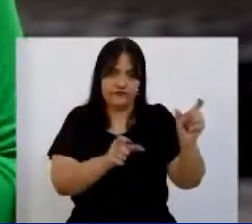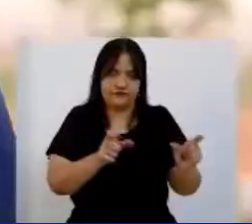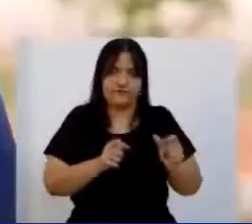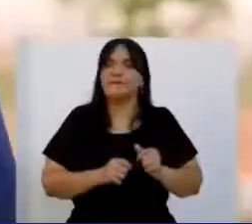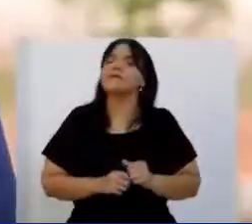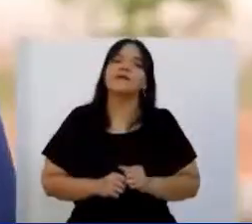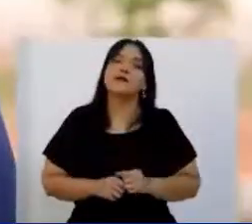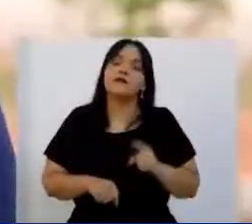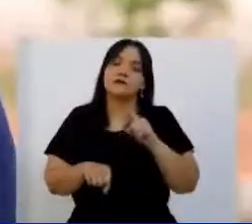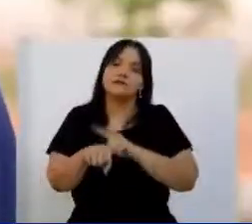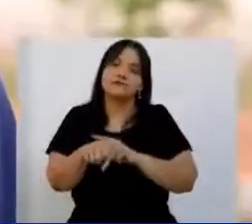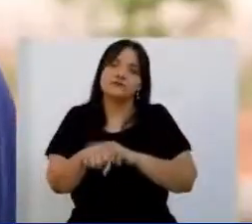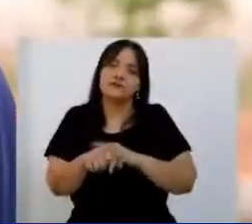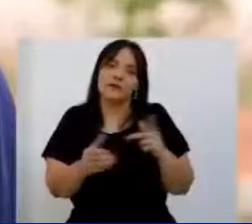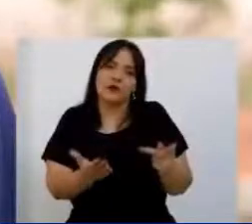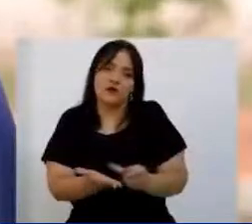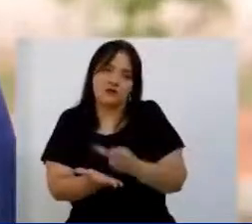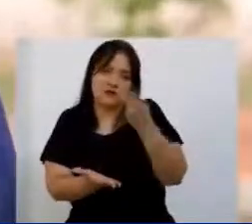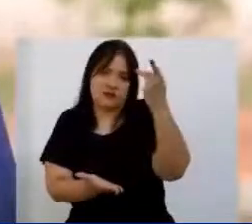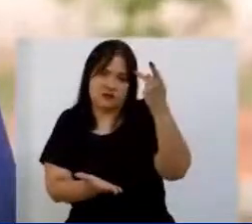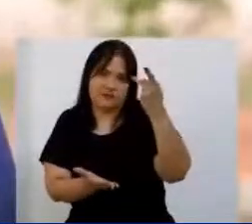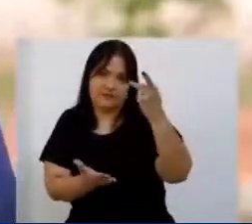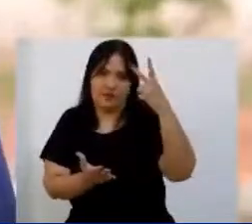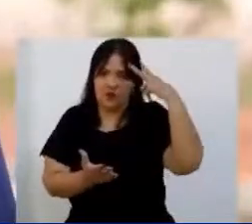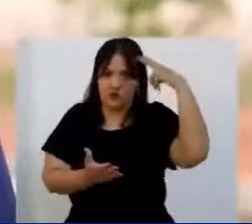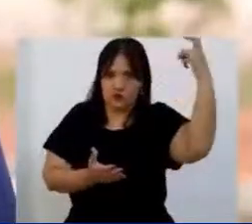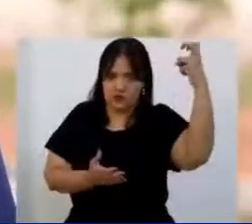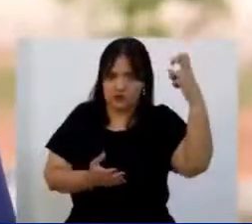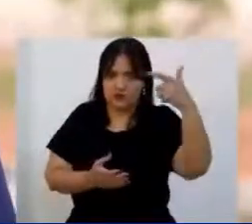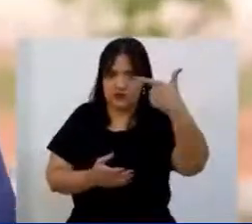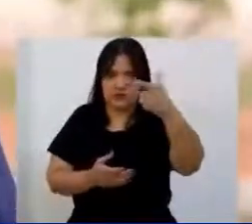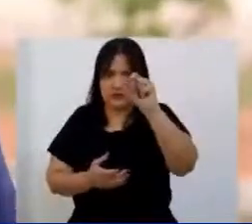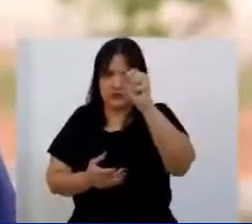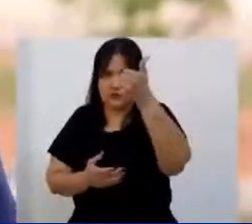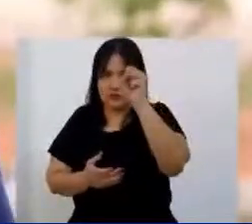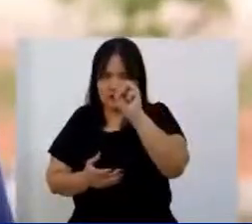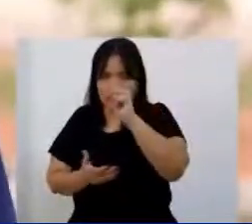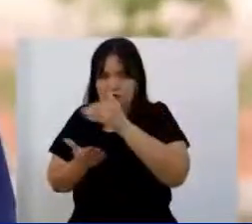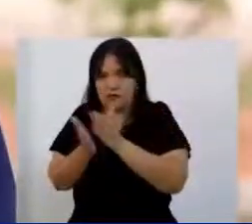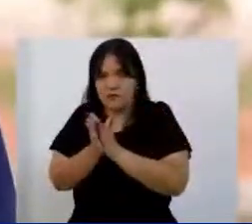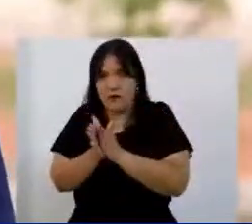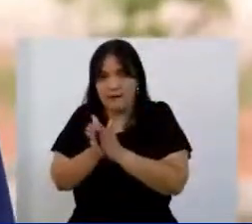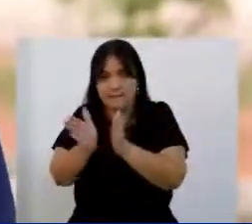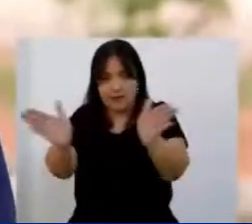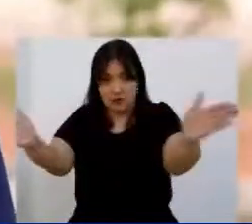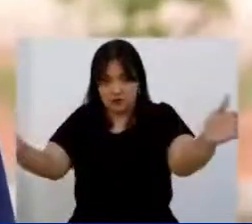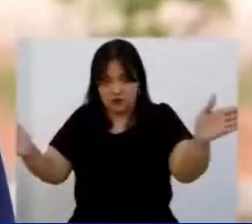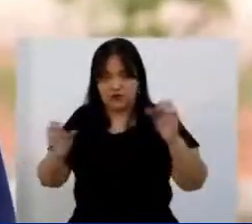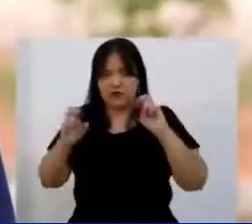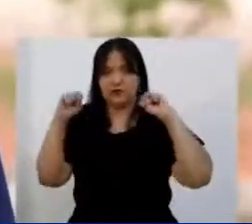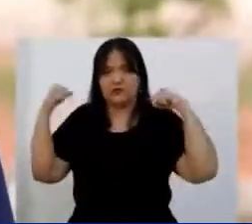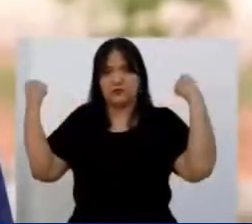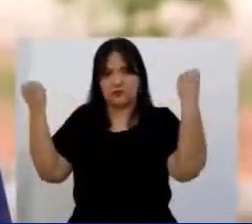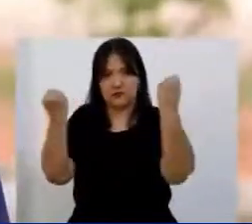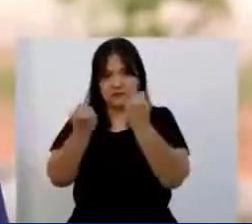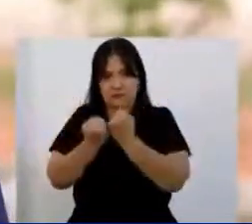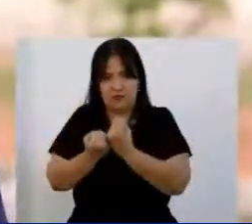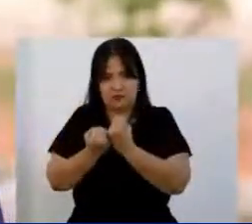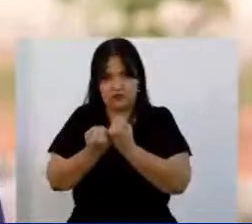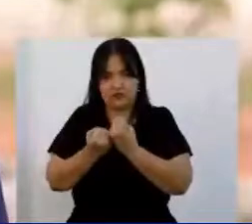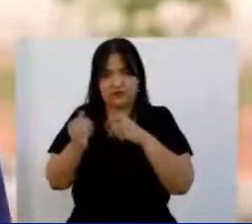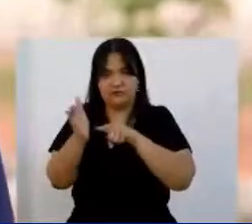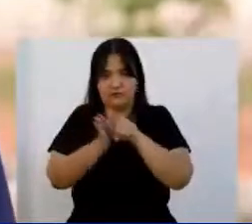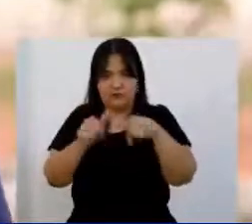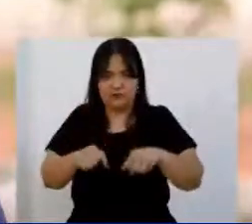organizacional. As sessões culturais iniciaram em 2018 como abertura do Simpósio de Pesquisa e Iniciação Científica